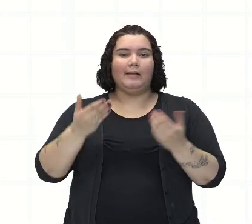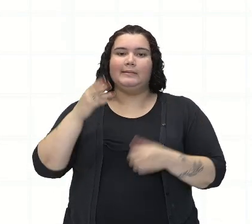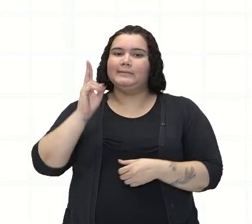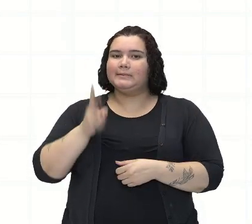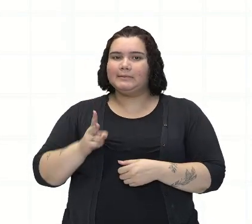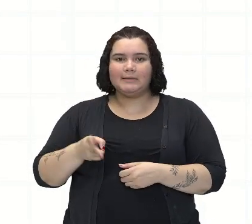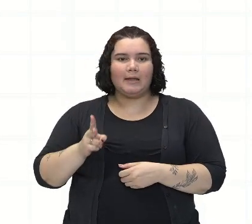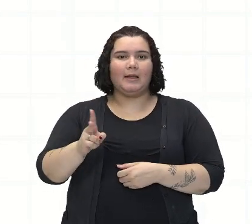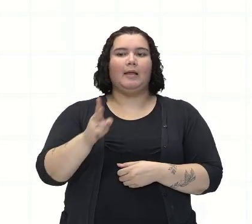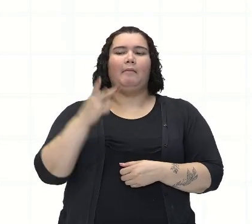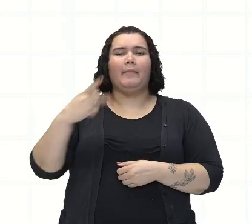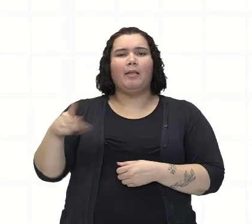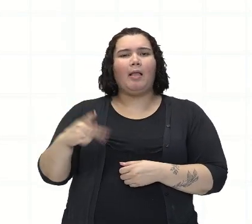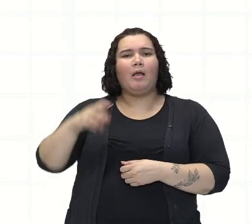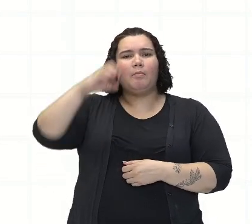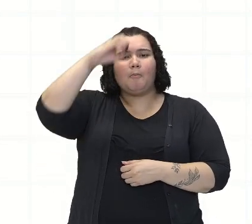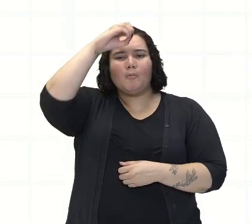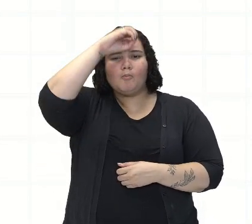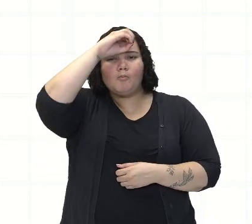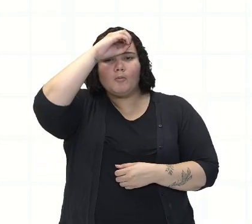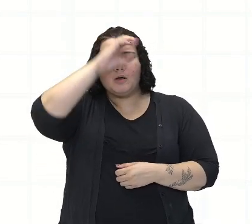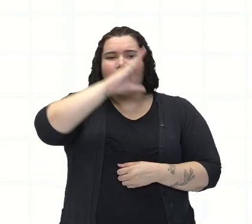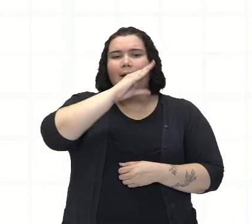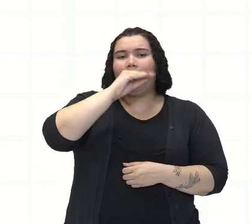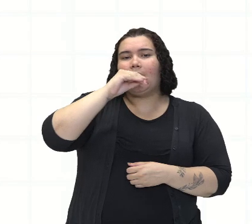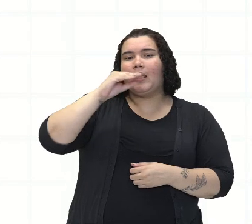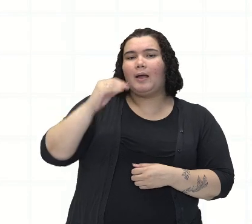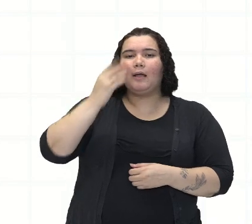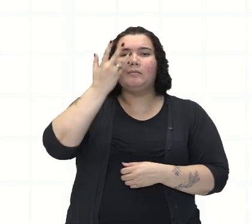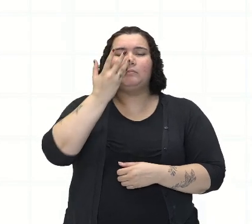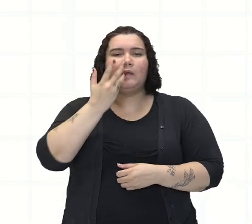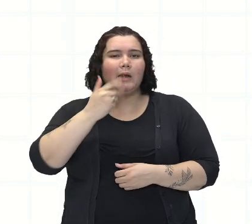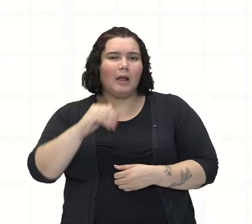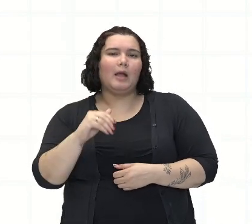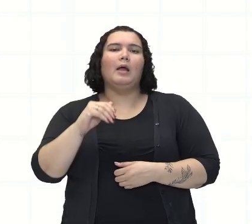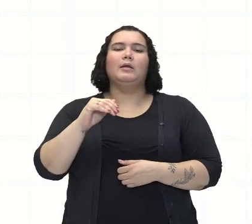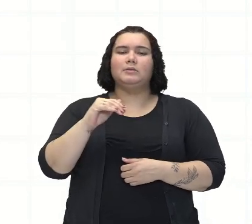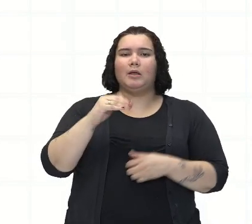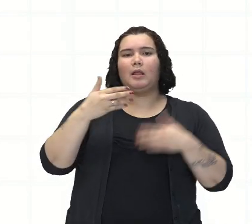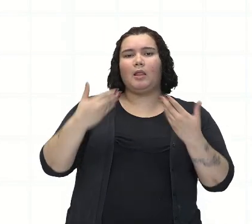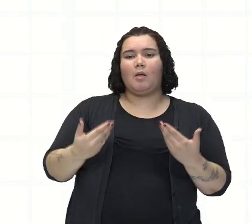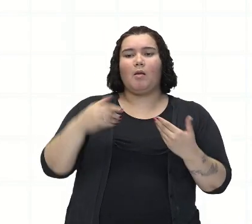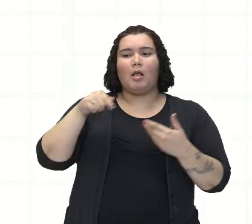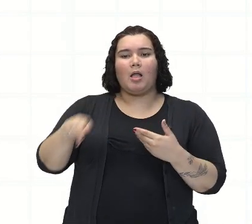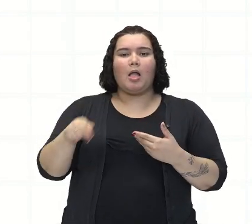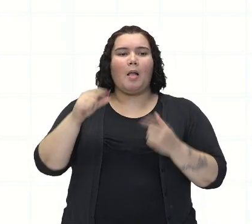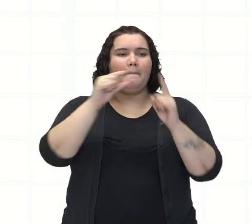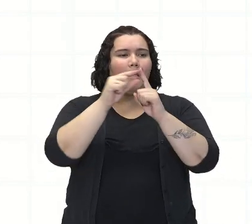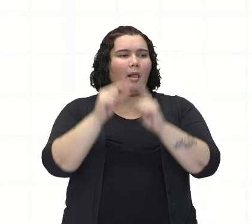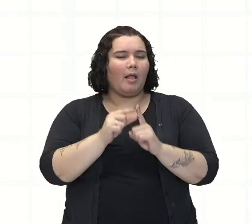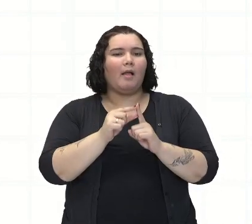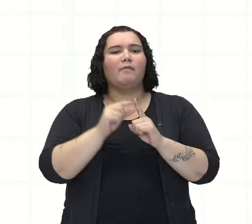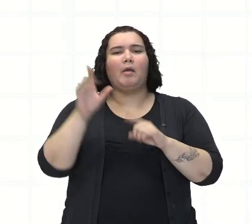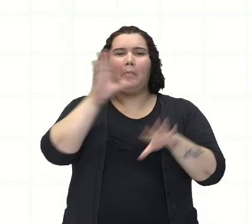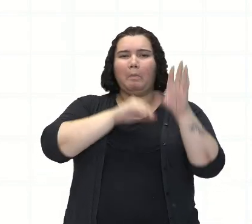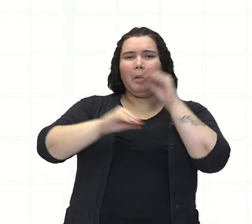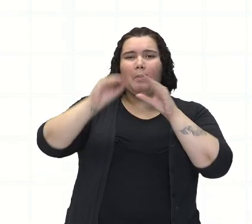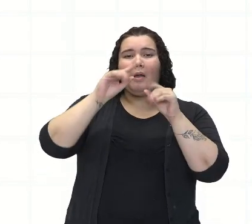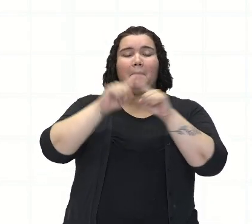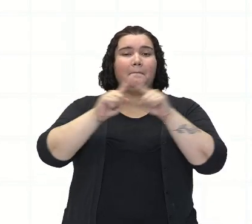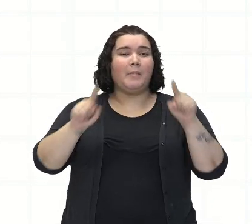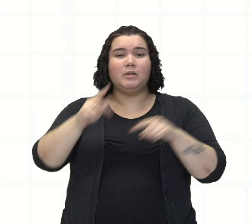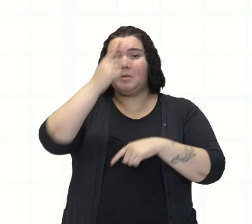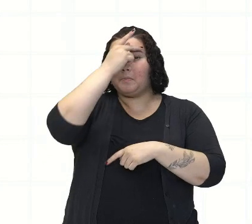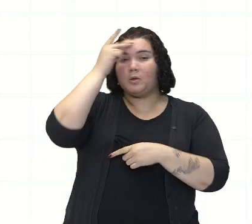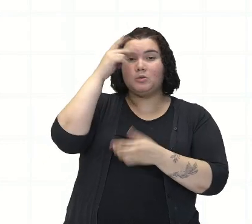essa inocência infantil, com esse aspecto das palavras, o que elas significam, e as pessoas não conseguem compreender muito bem onde é que ela quer chegar com